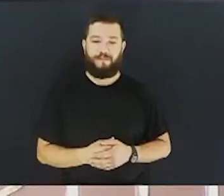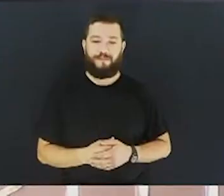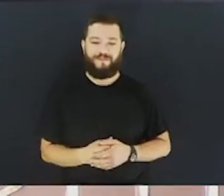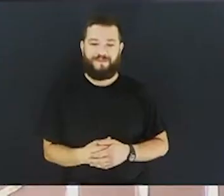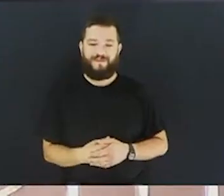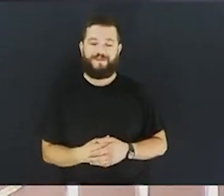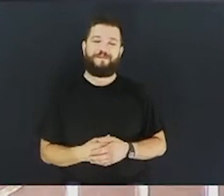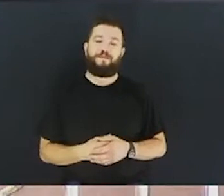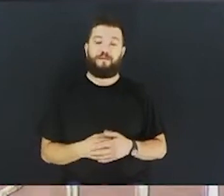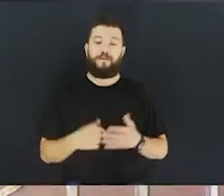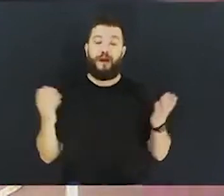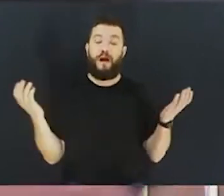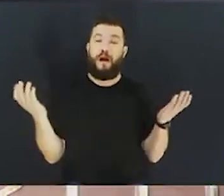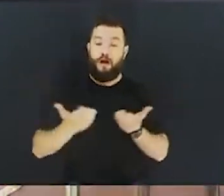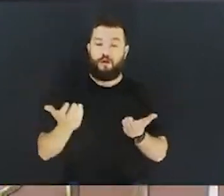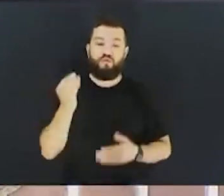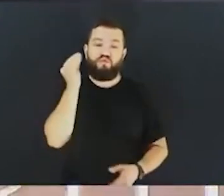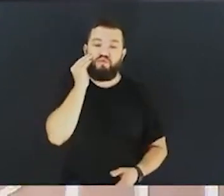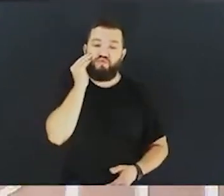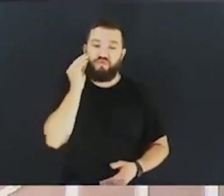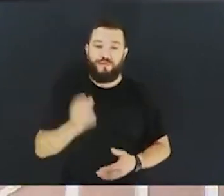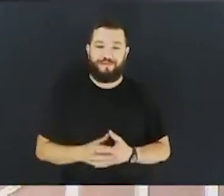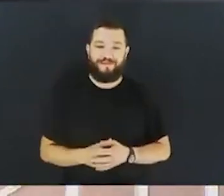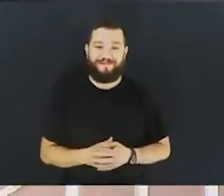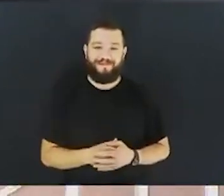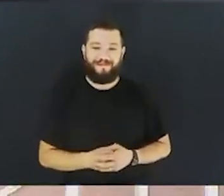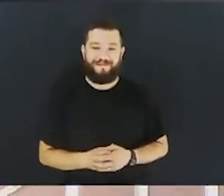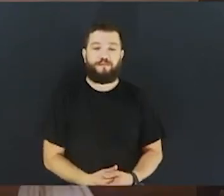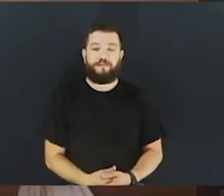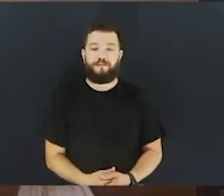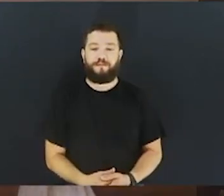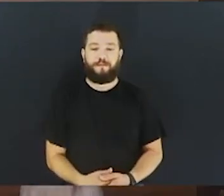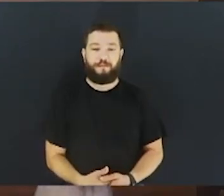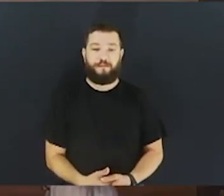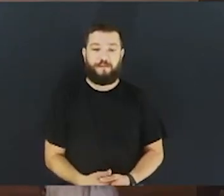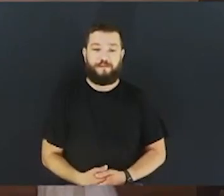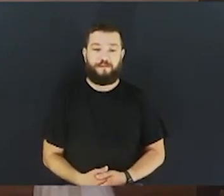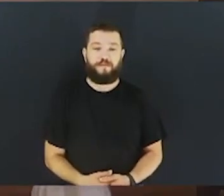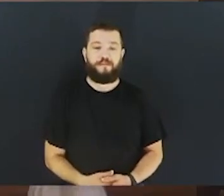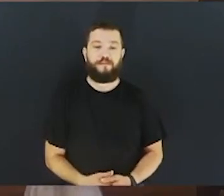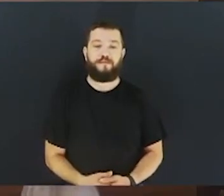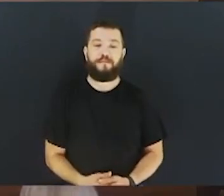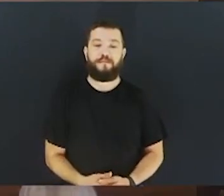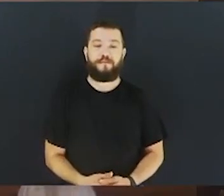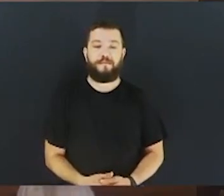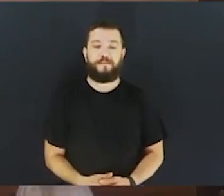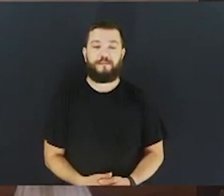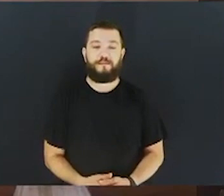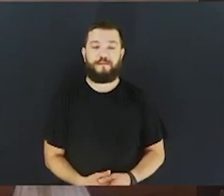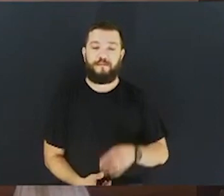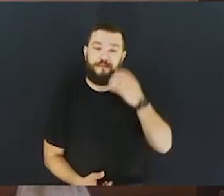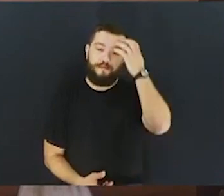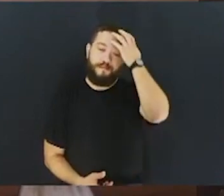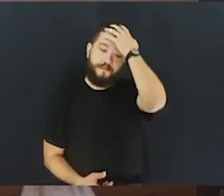Próximo vereador inscrito, Rodrigo Braga Reis, com a palavra, 5 minutos. Senhoras, senhores de Curitiba,